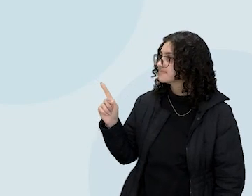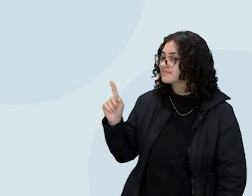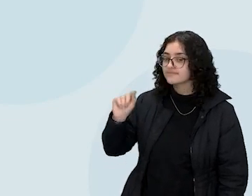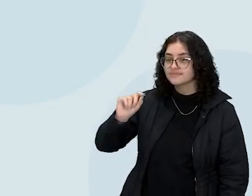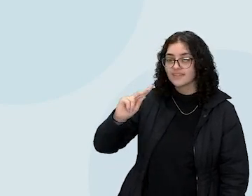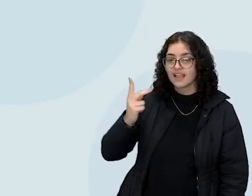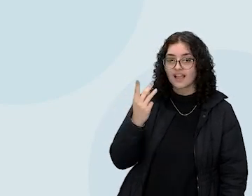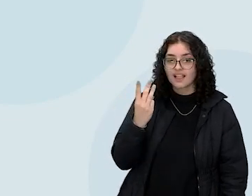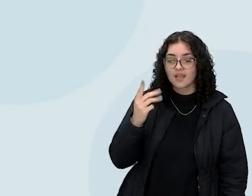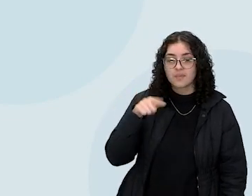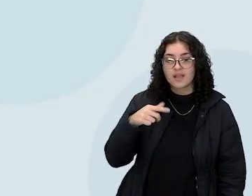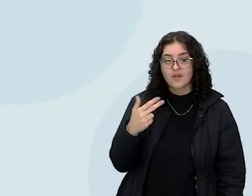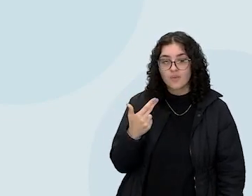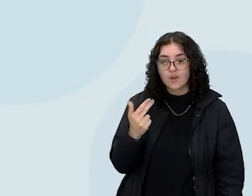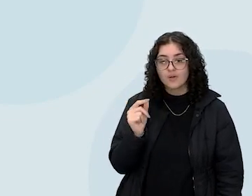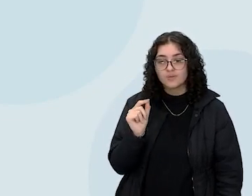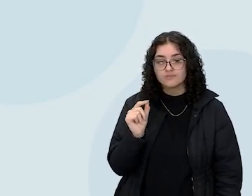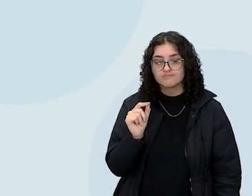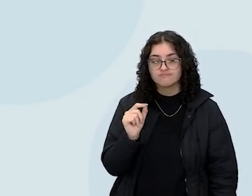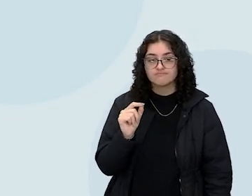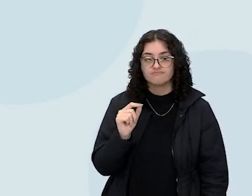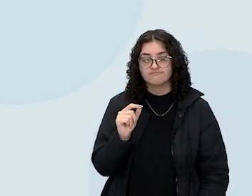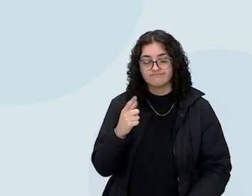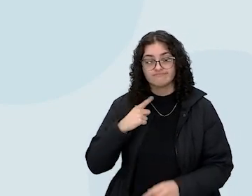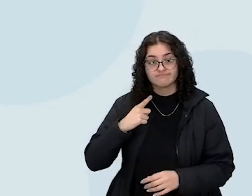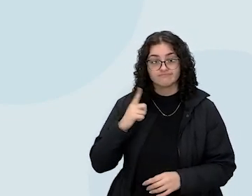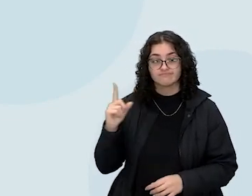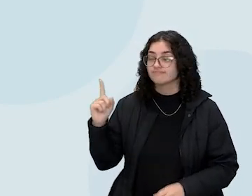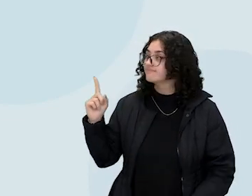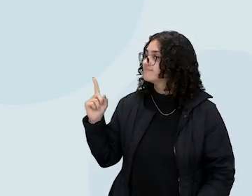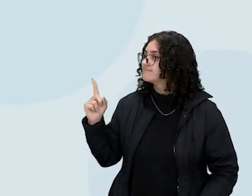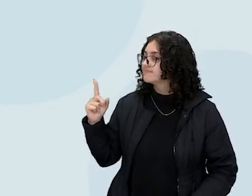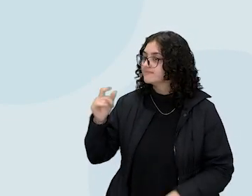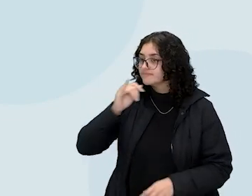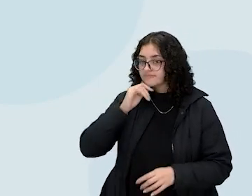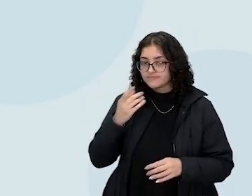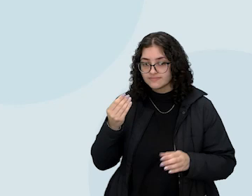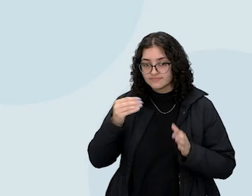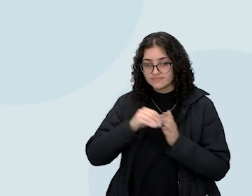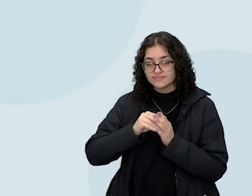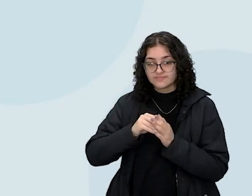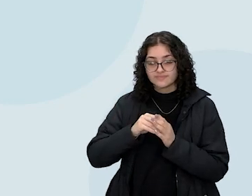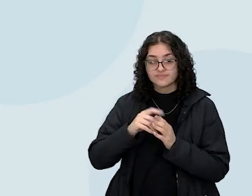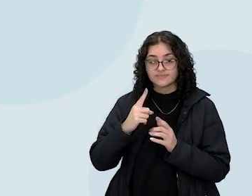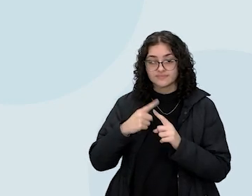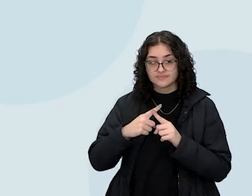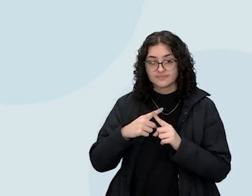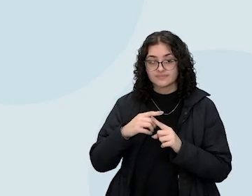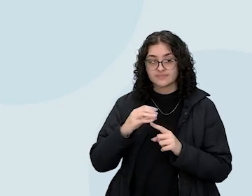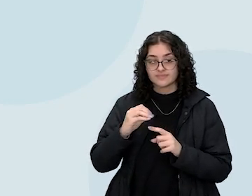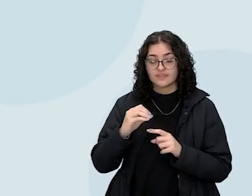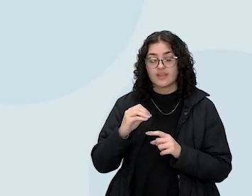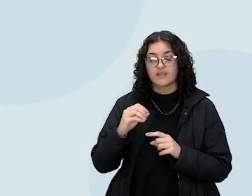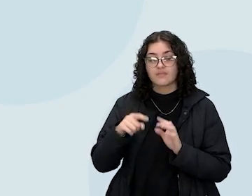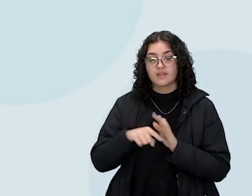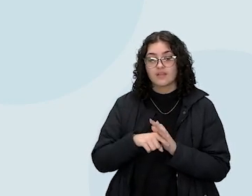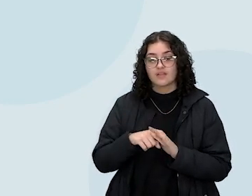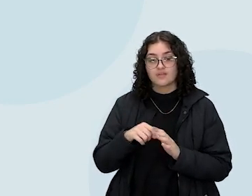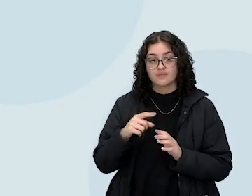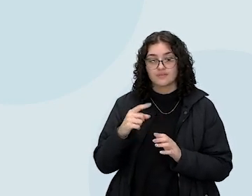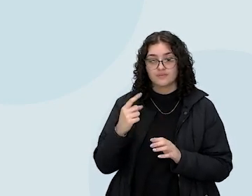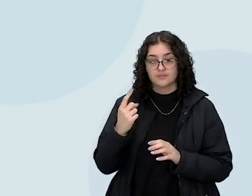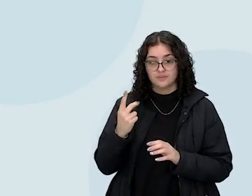KW é igual aí a concentração de H3O+. Então você colocaria aí 1 vezes 10 a menos 12 no lugar